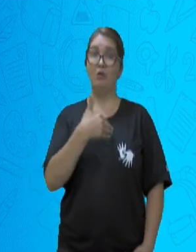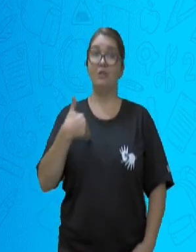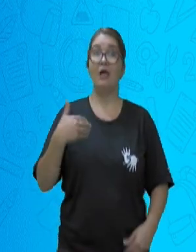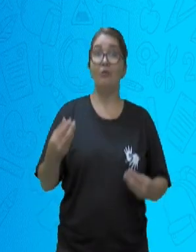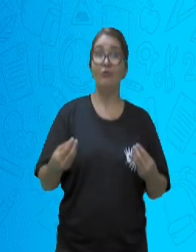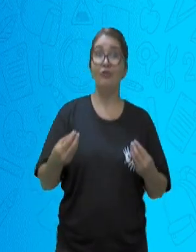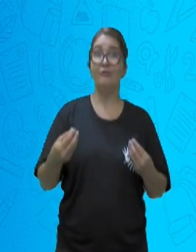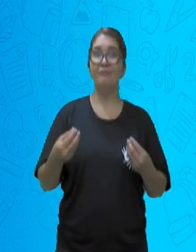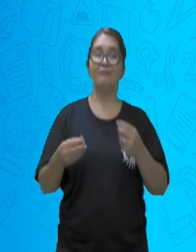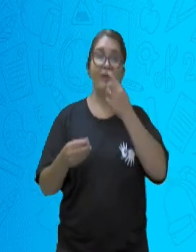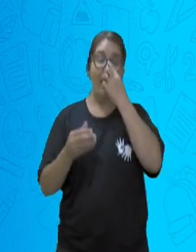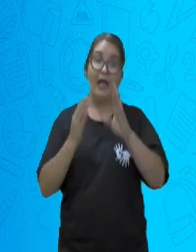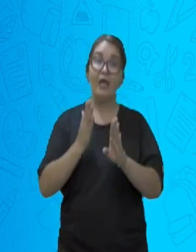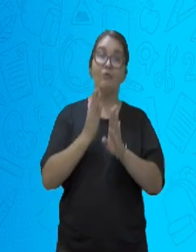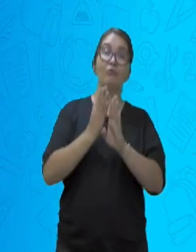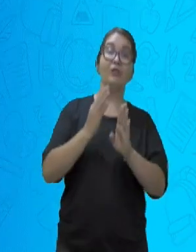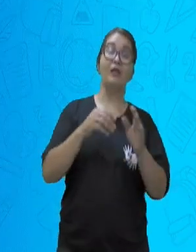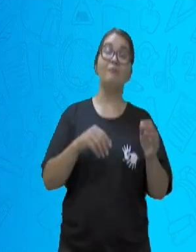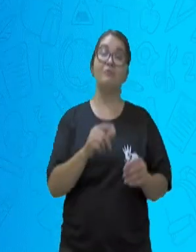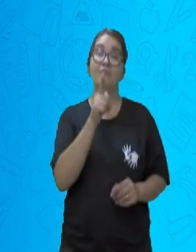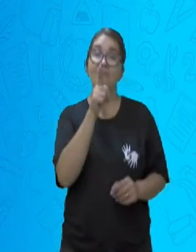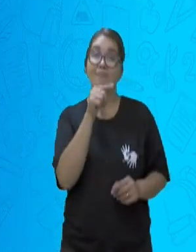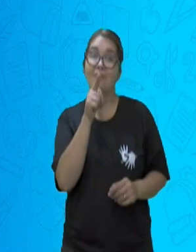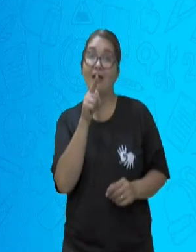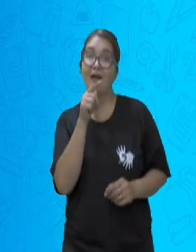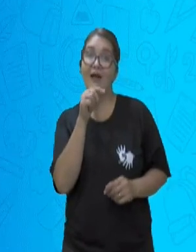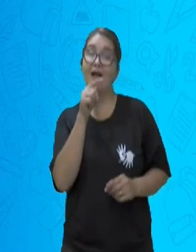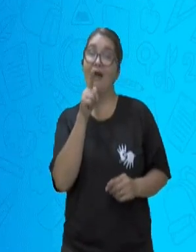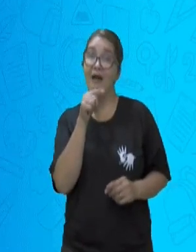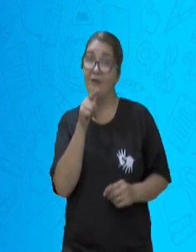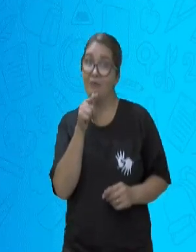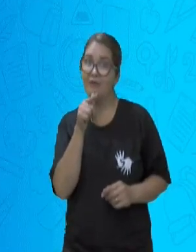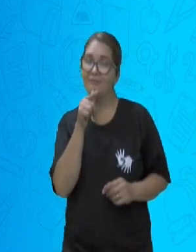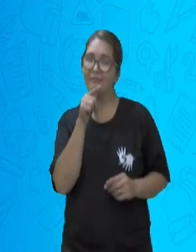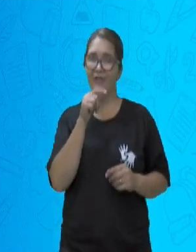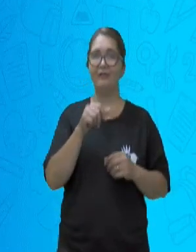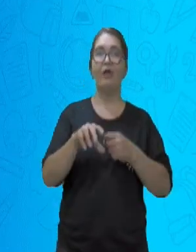o magnésio, esses são de origem mineral.